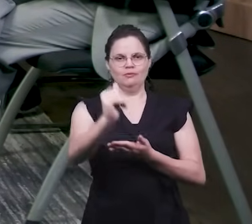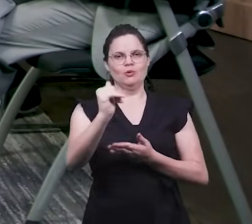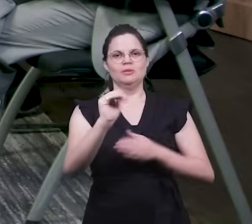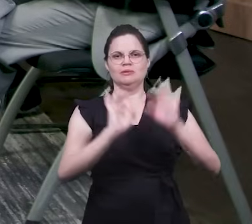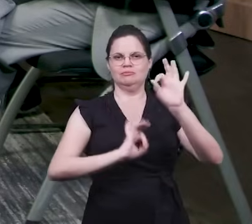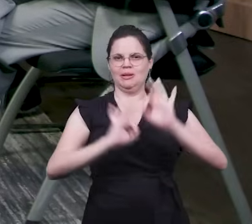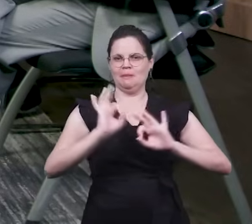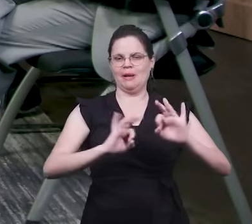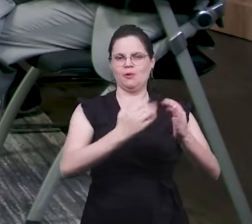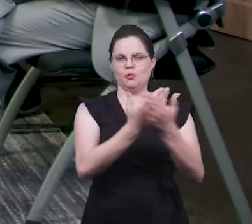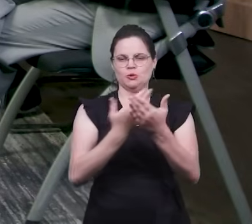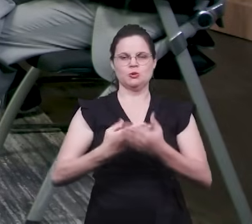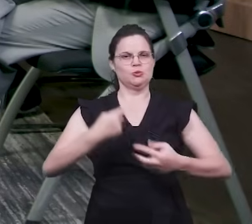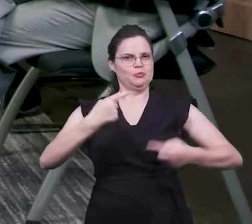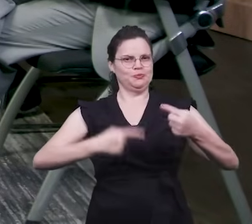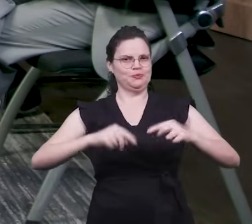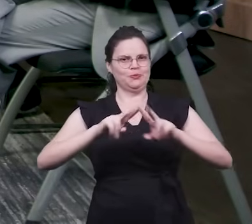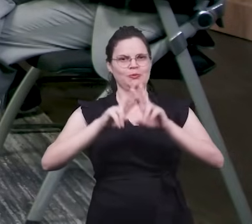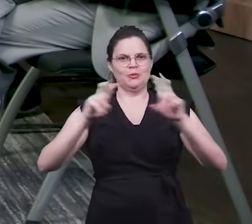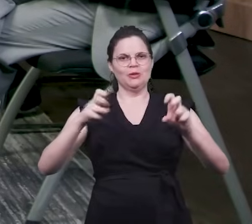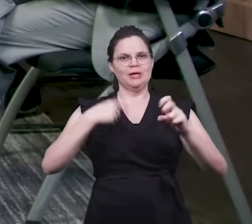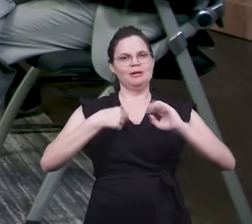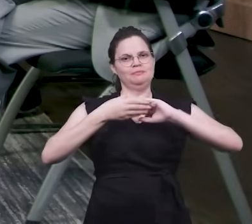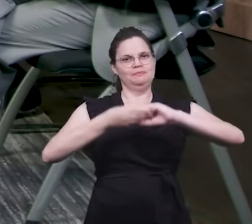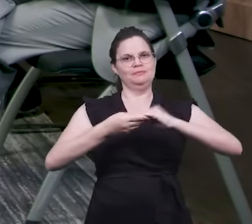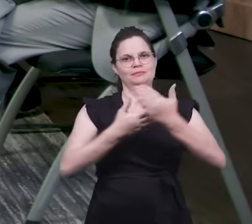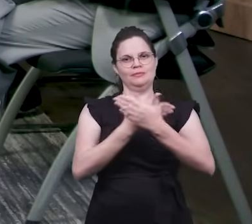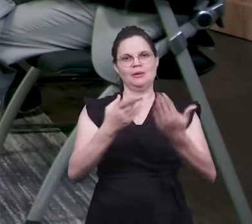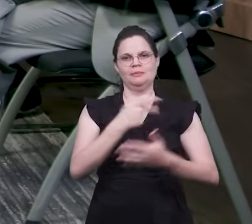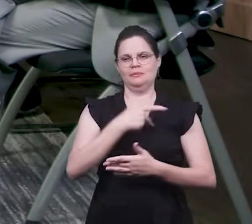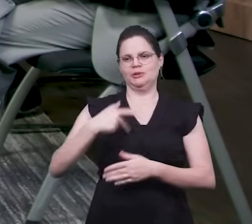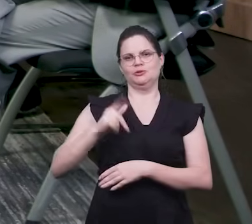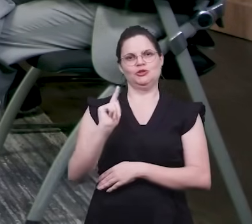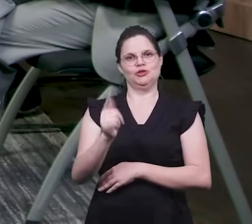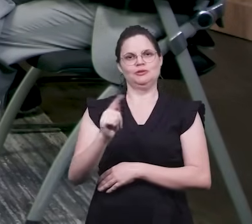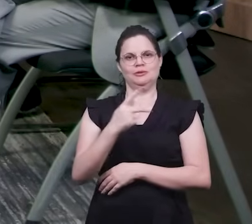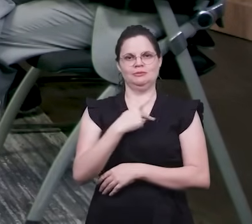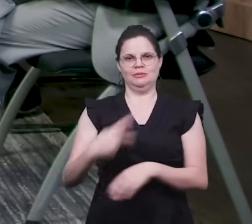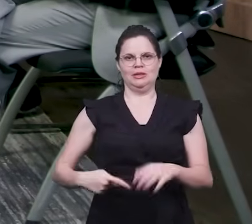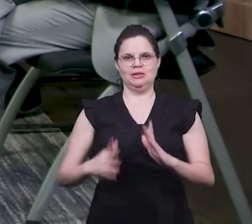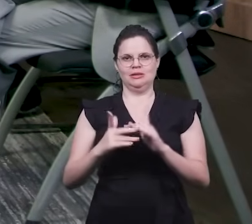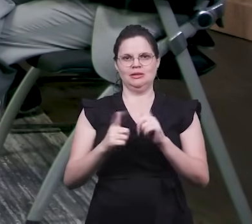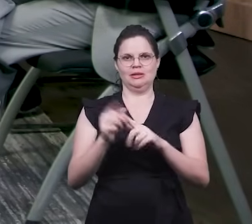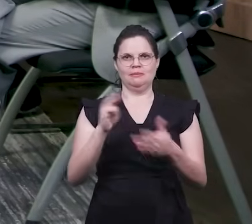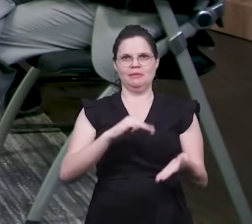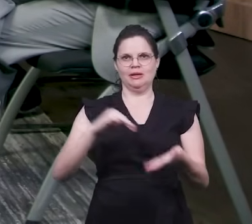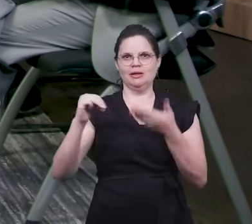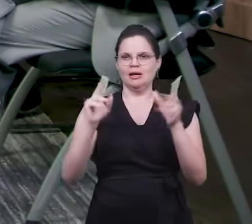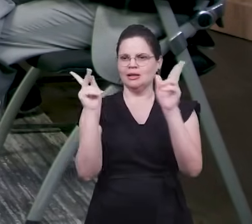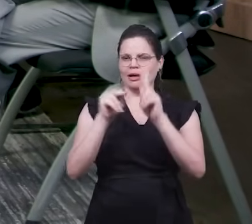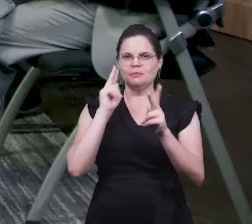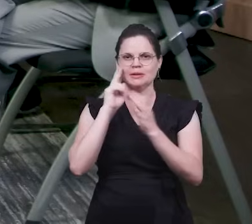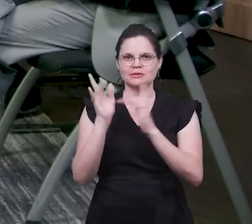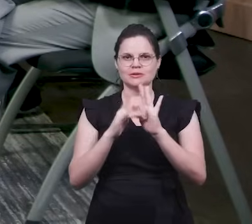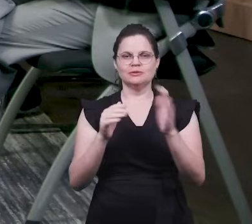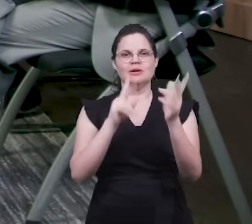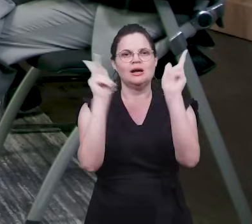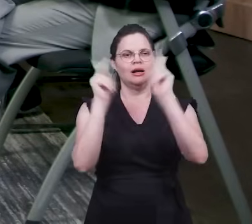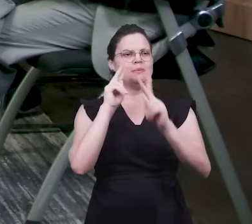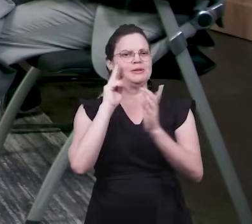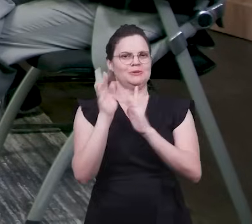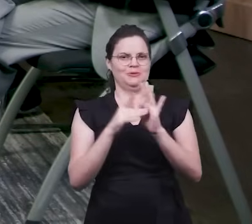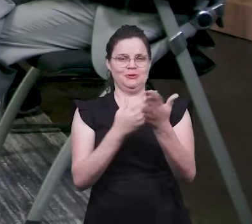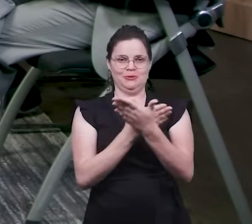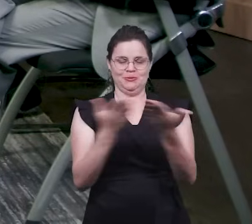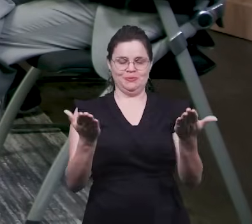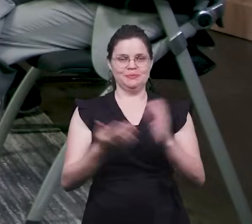desse material, desse programa. Eu quero saudar o pastor Gedeu Tigueiros, que é o presidente da Igreja Cristã Maranata. Pastor Gedeu Tigueiros, paz do Senhor. Todos a paz do